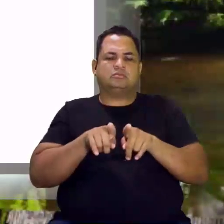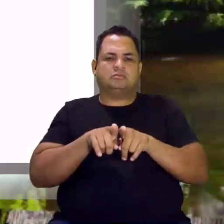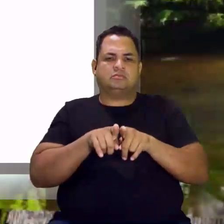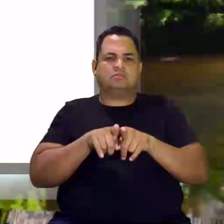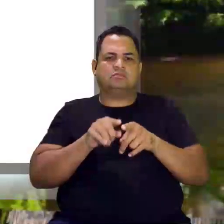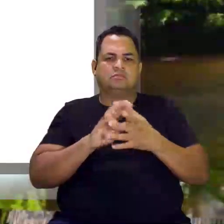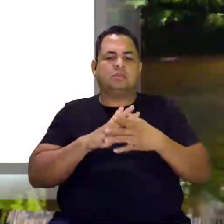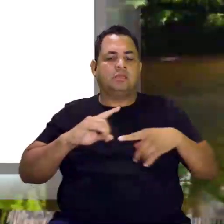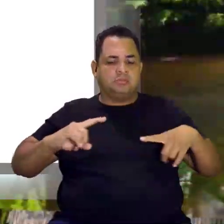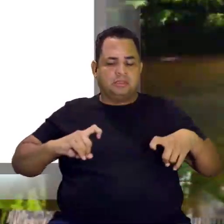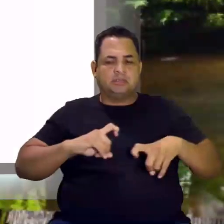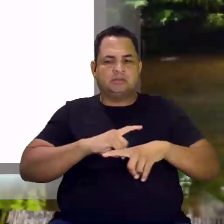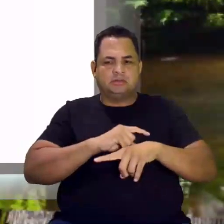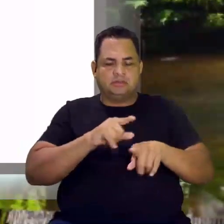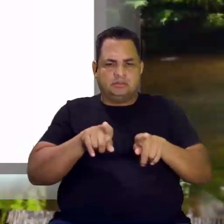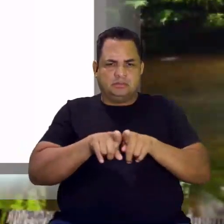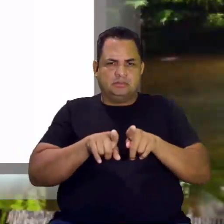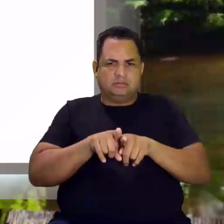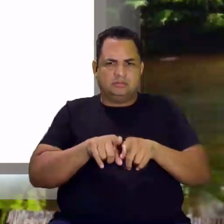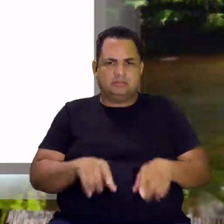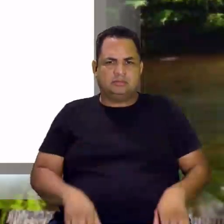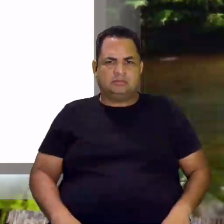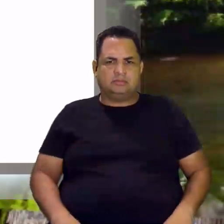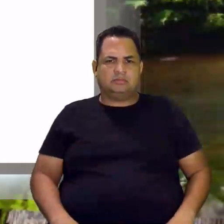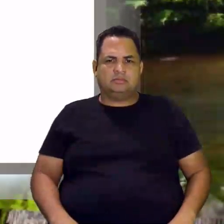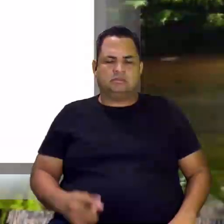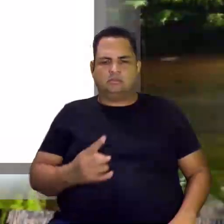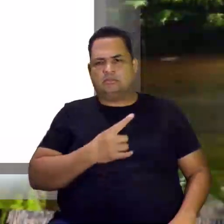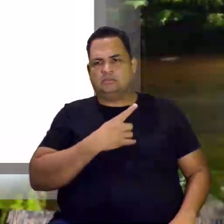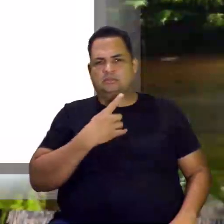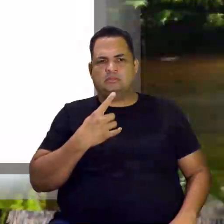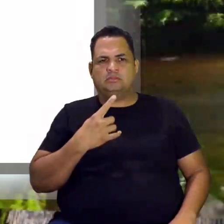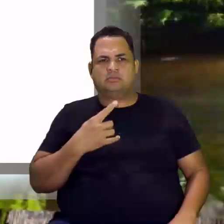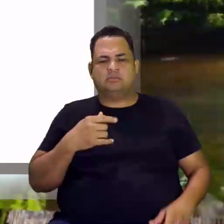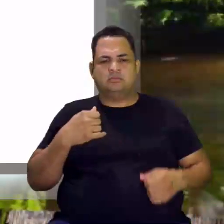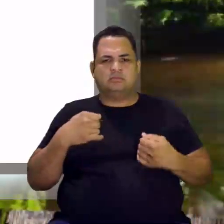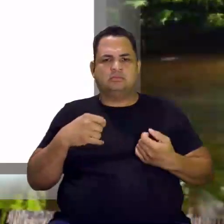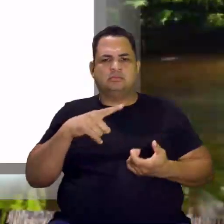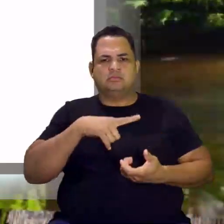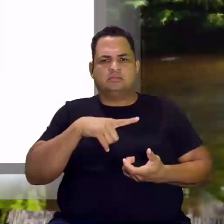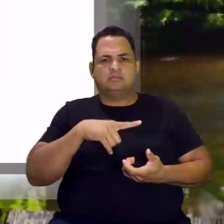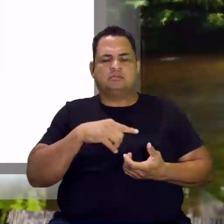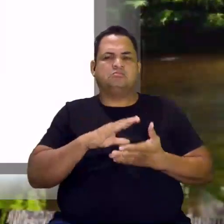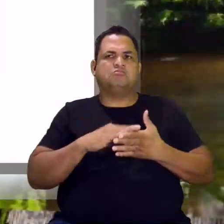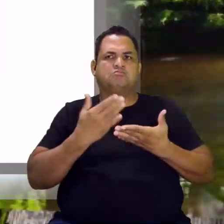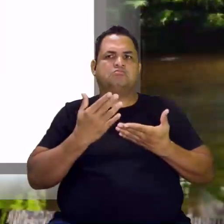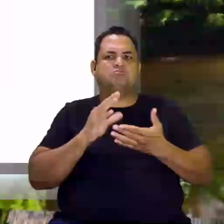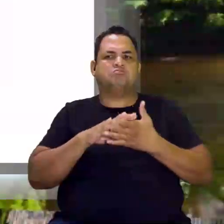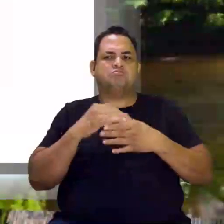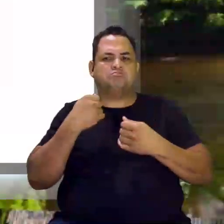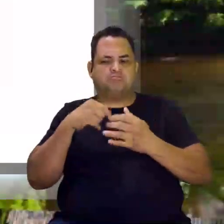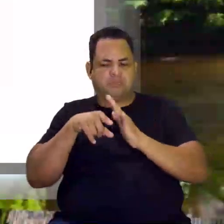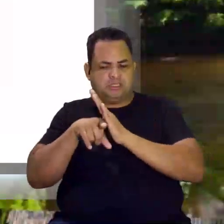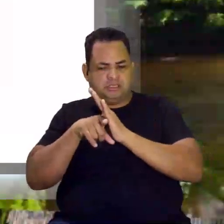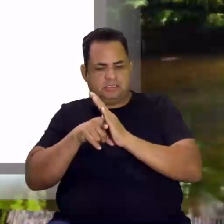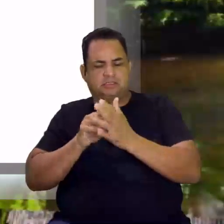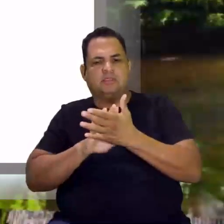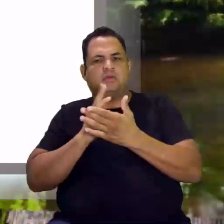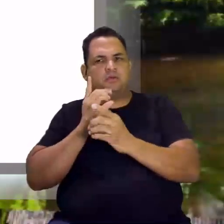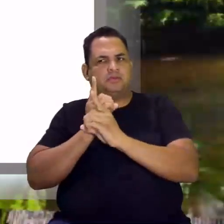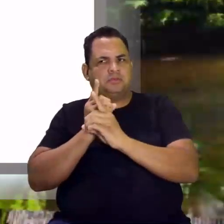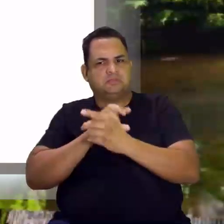existem bactérias. E a gente eu acho que a gente tem muita coisa ainda para descobrir, muita